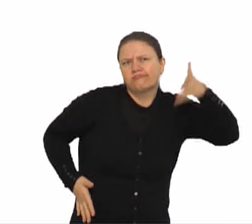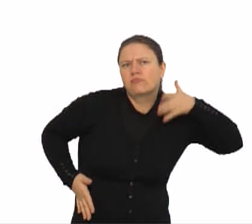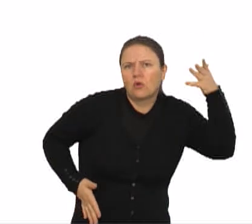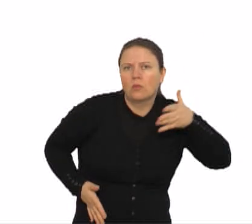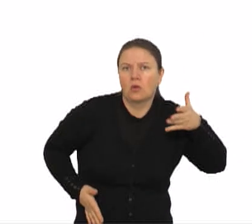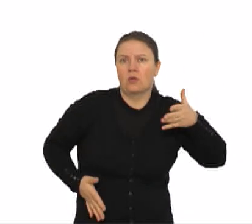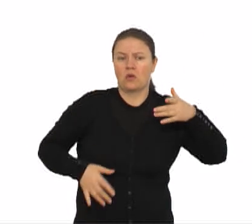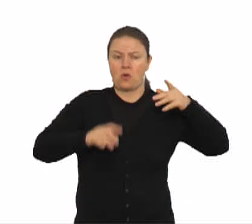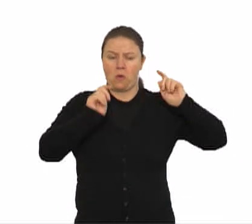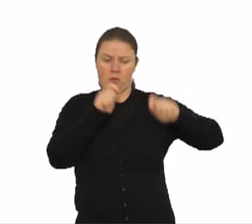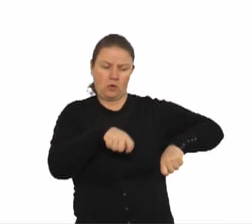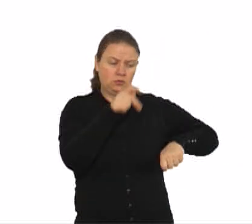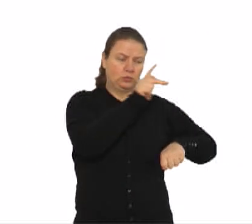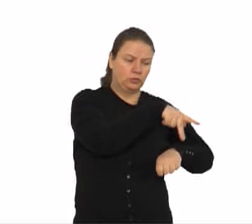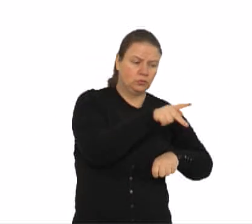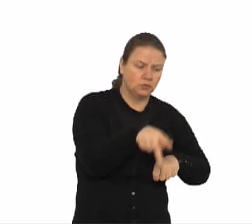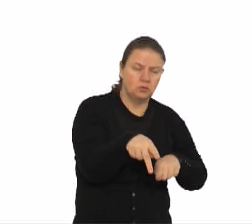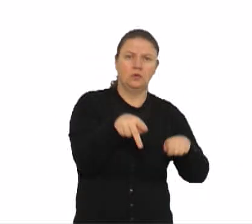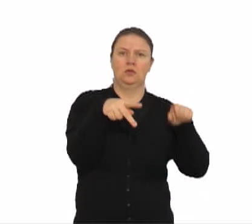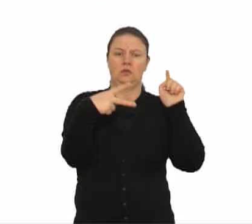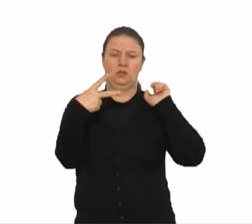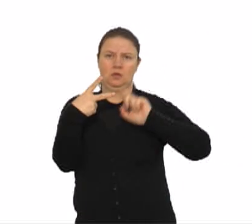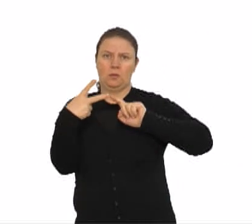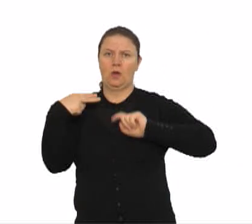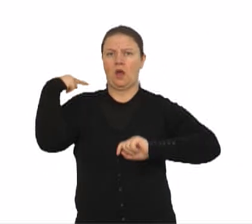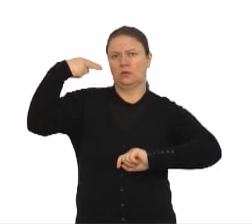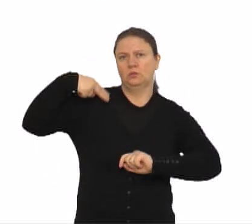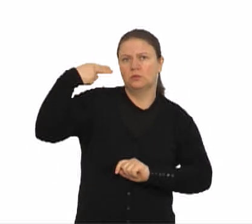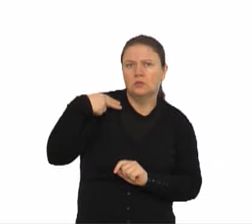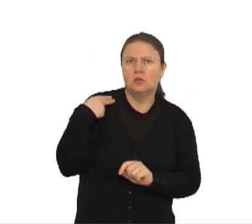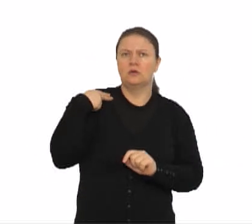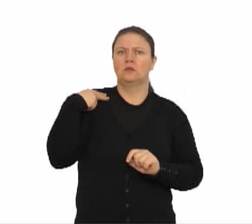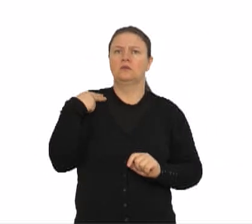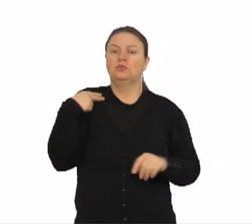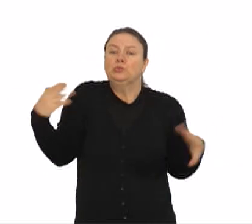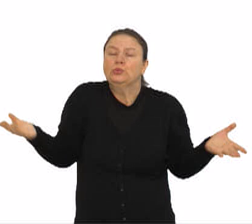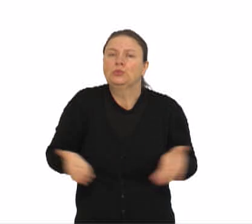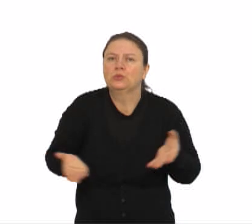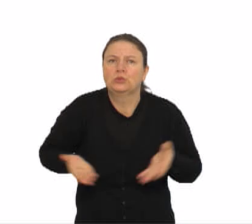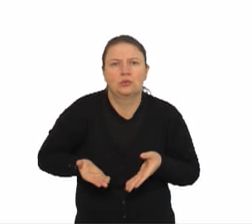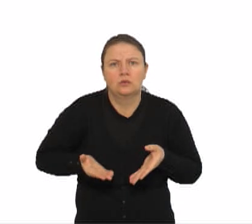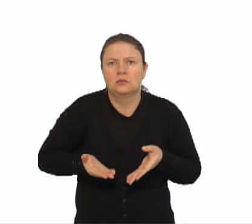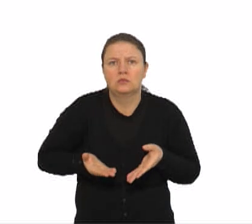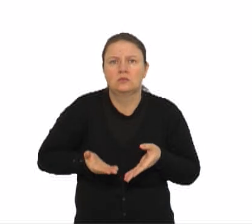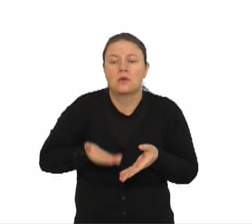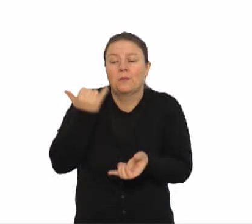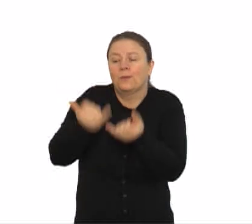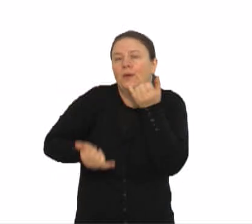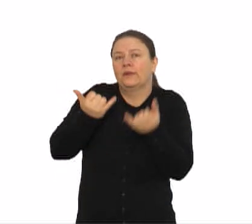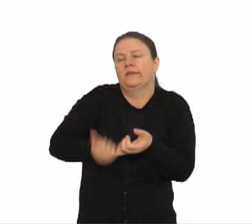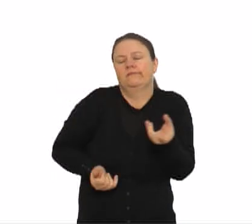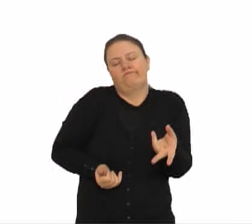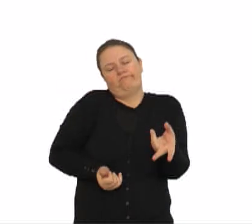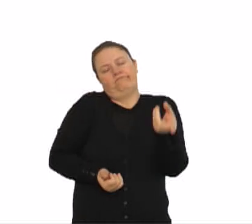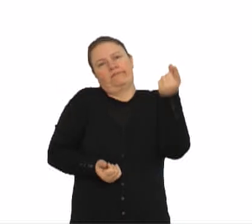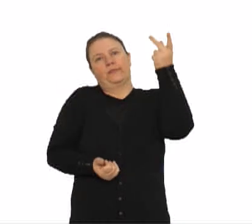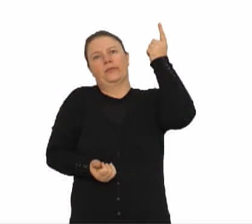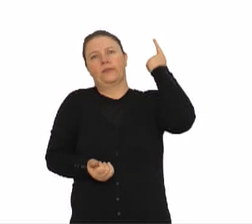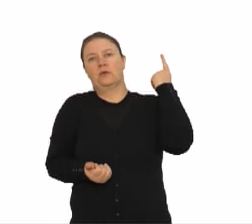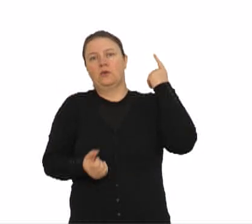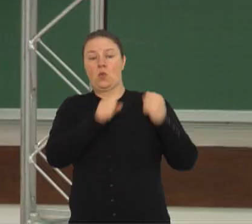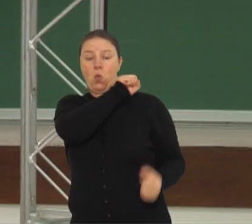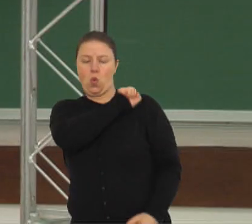os advogados são as versões modernas dos antigos sofistas que Sócrates tanto